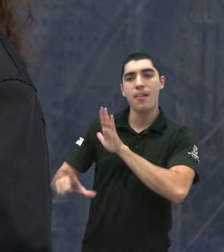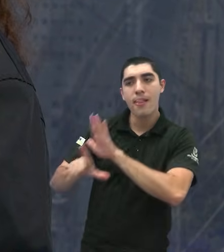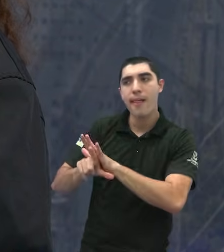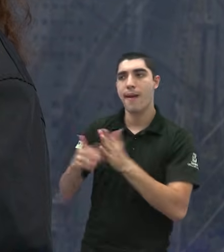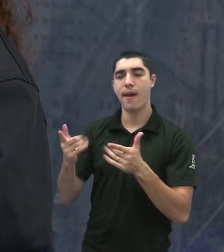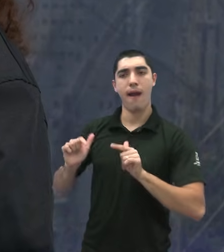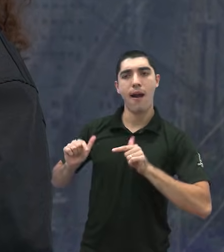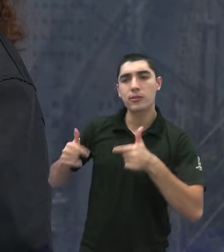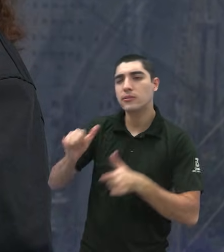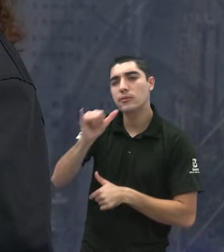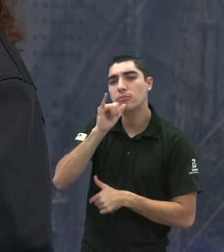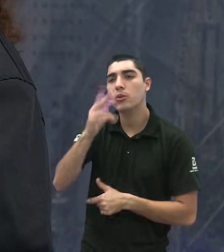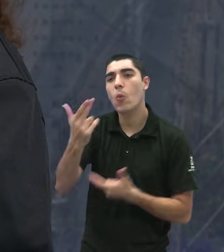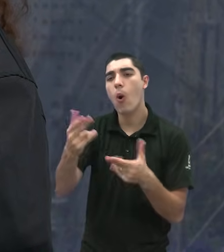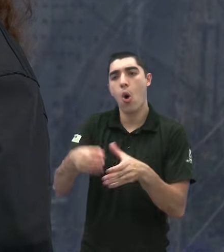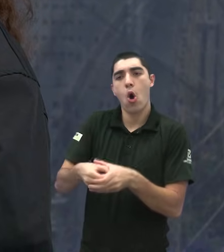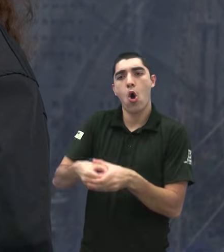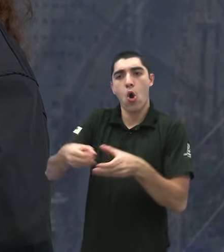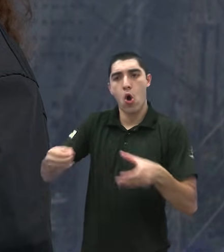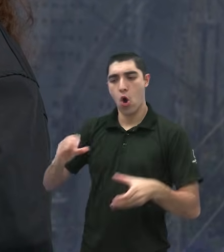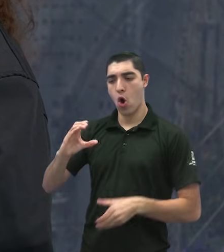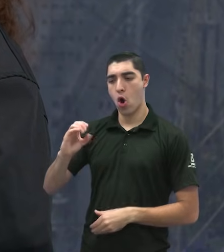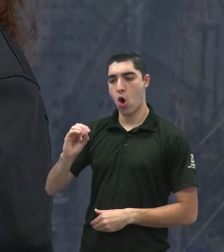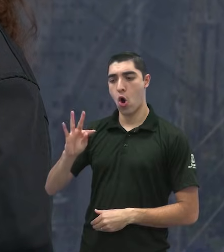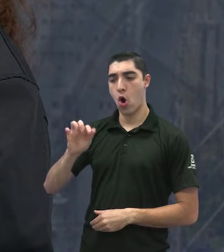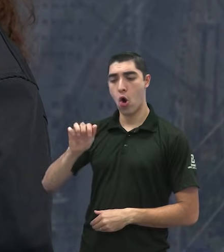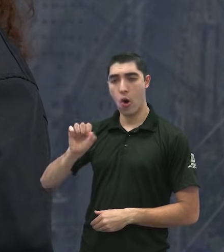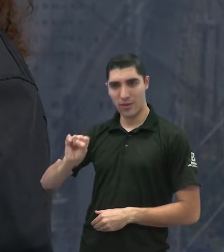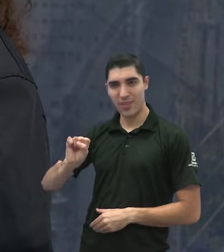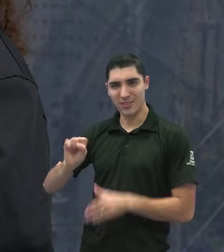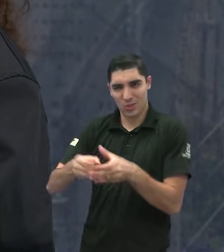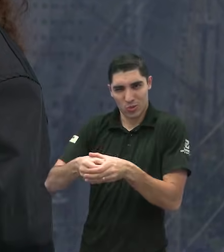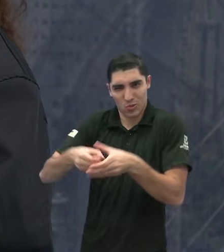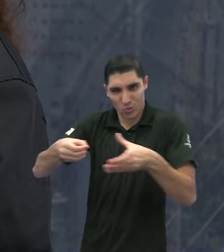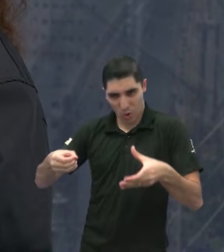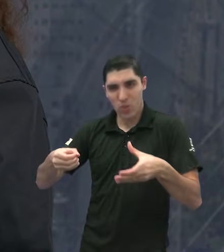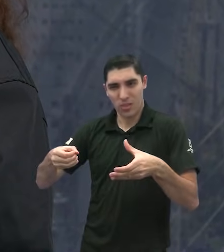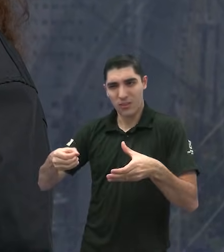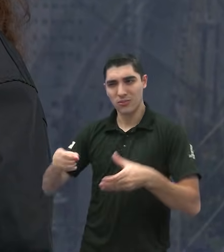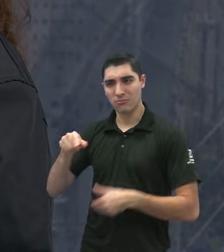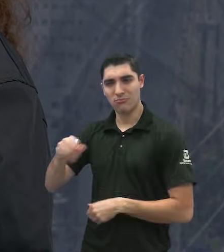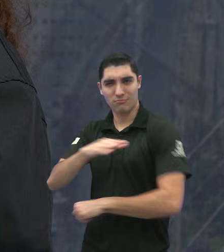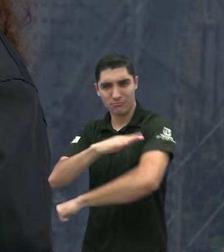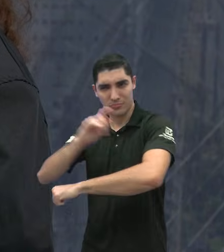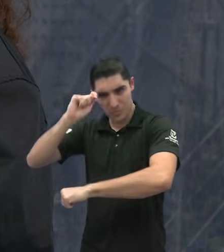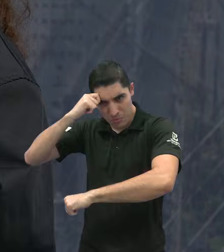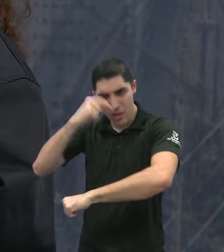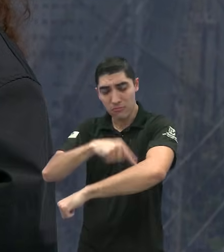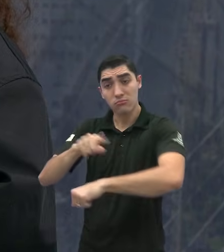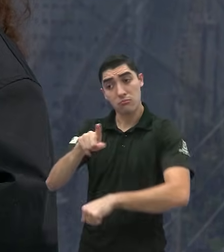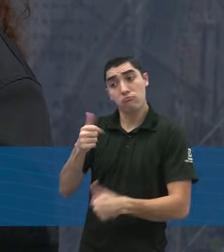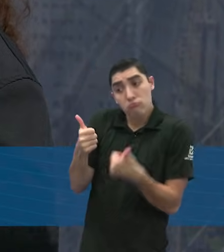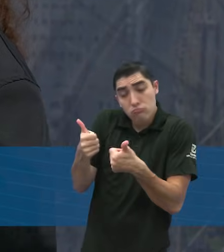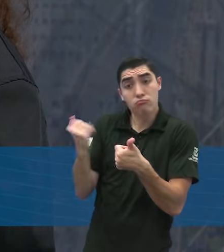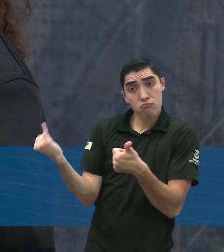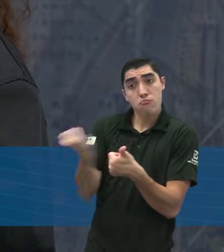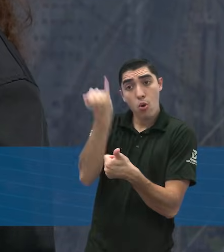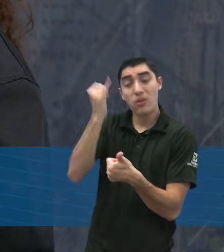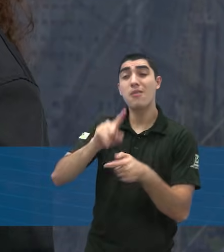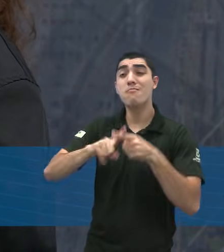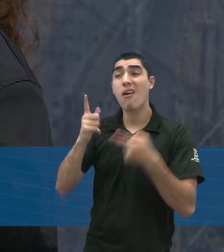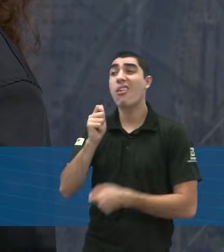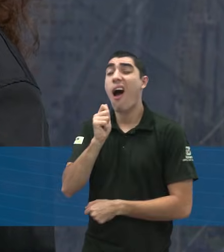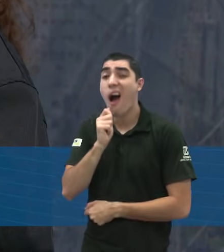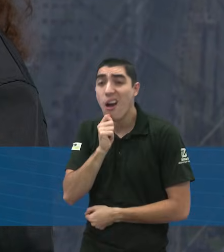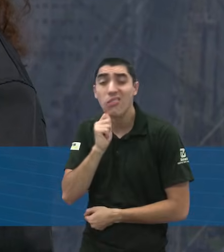exemplo, as cotas raciais, são de extrema importância para essa mudança de cenário, mas ainda não é o que a gente precisa,